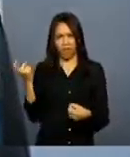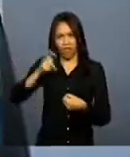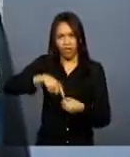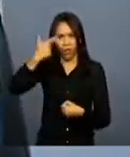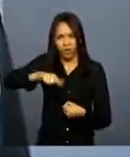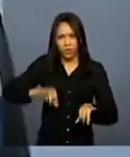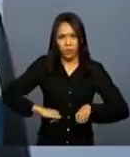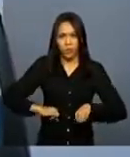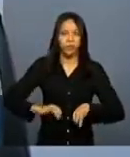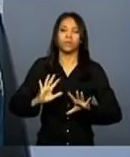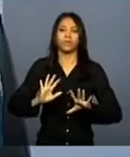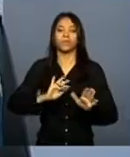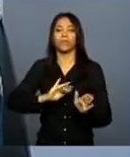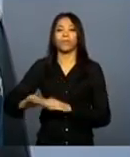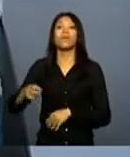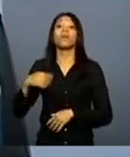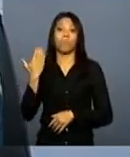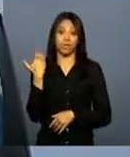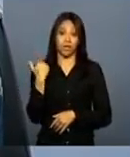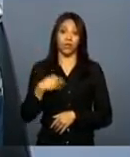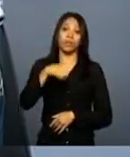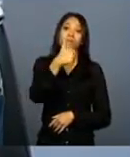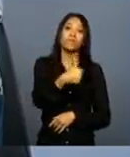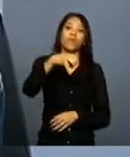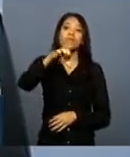Mas, olha só, a gente viveu uma seca terrível em